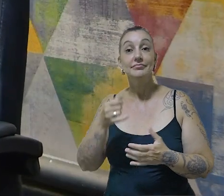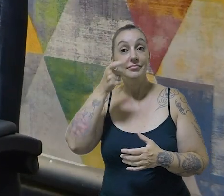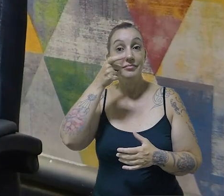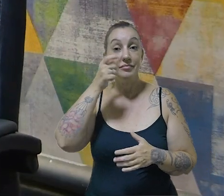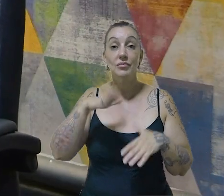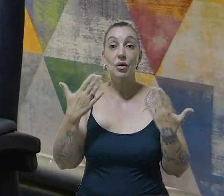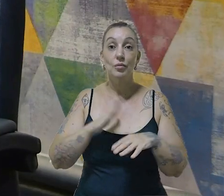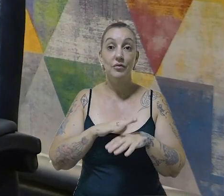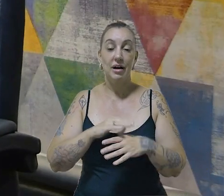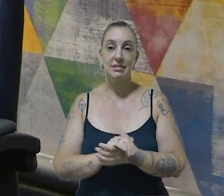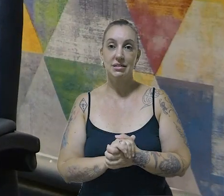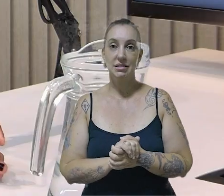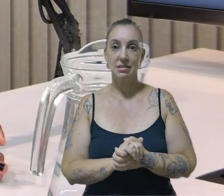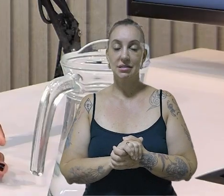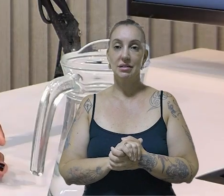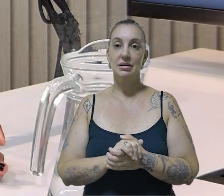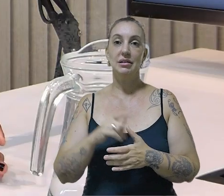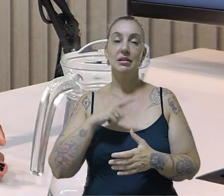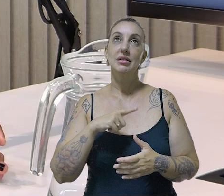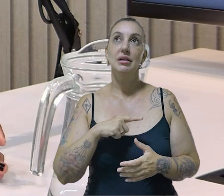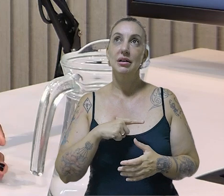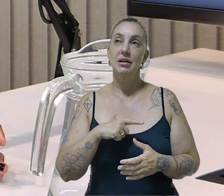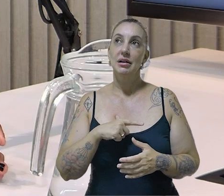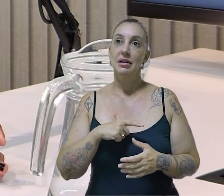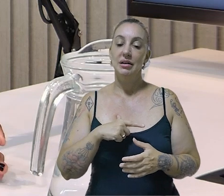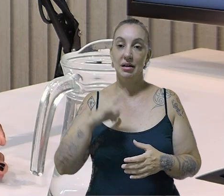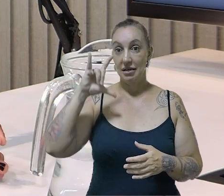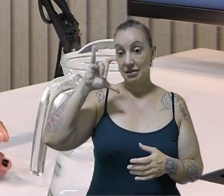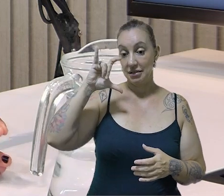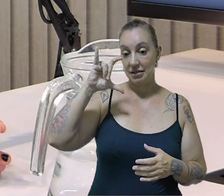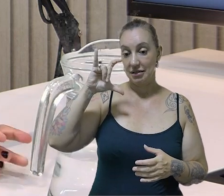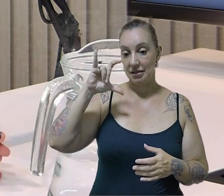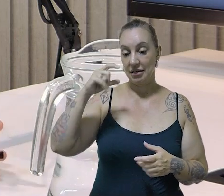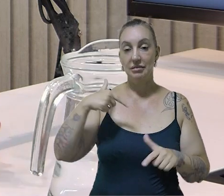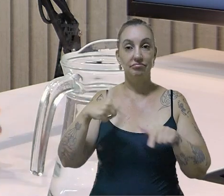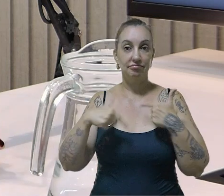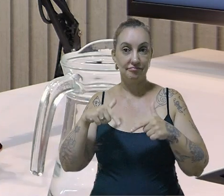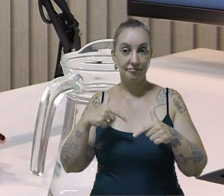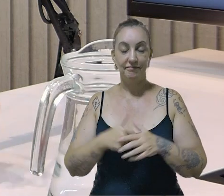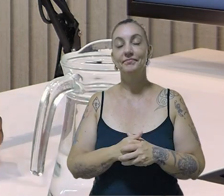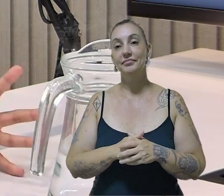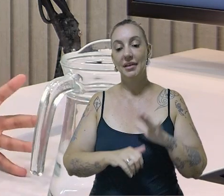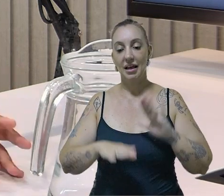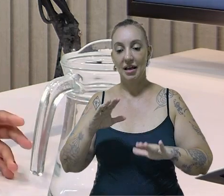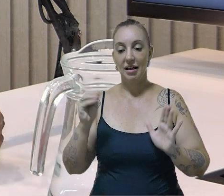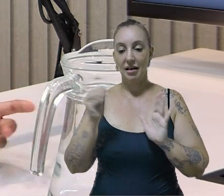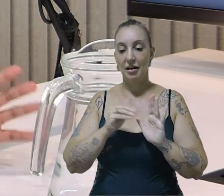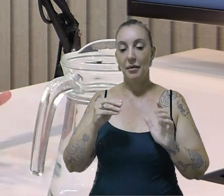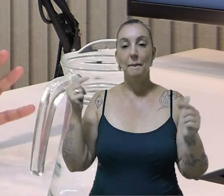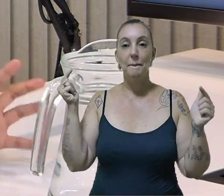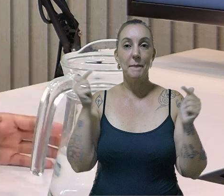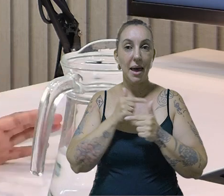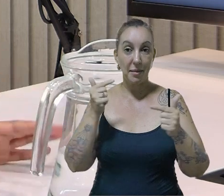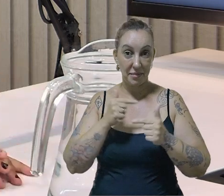acompanhar como que é acesso tem Ah eu posso sempre no Instagram meu Instagram é muito de trabalho assim aí às vezes eu jogo um meme para